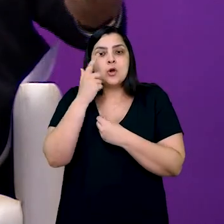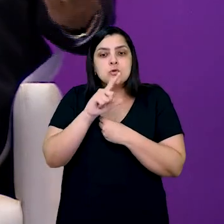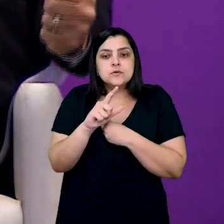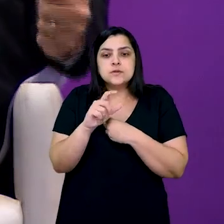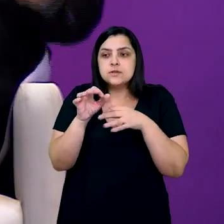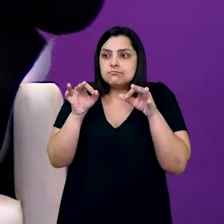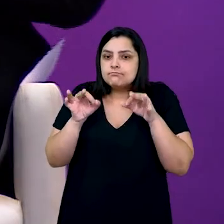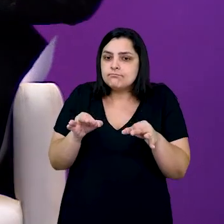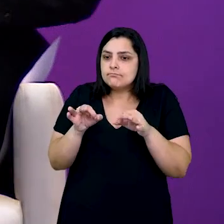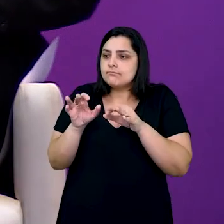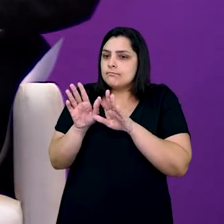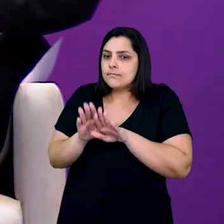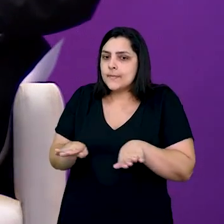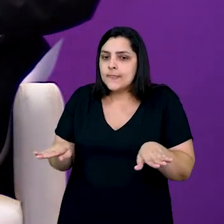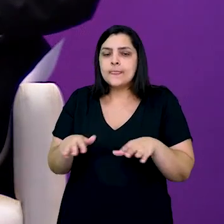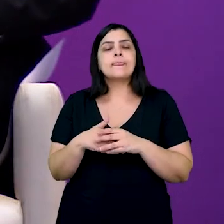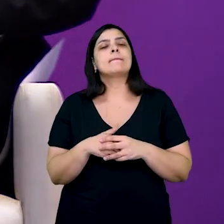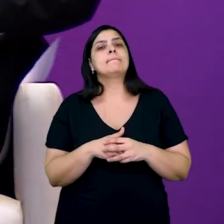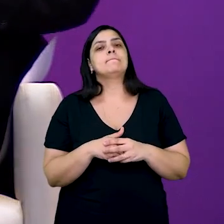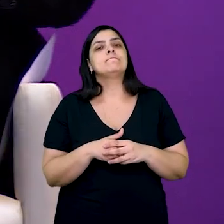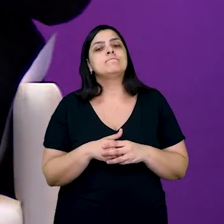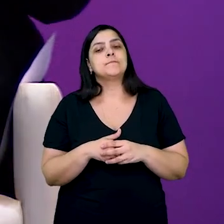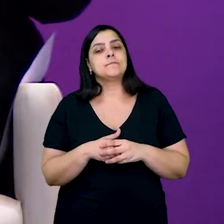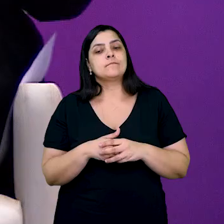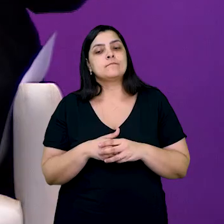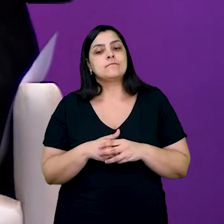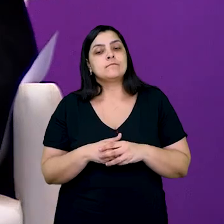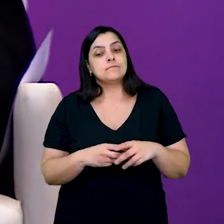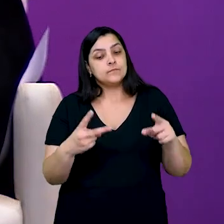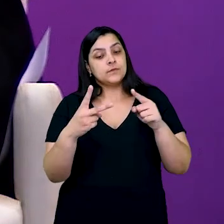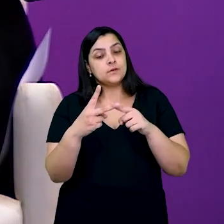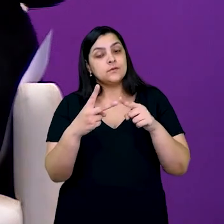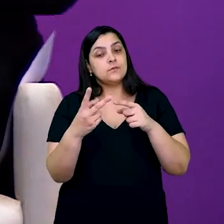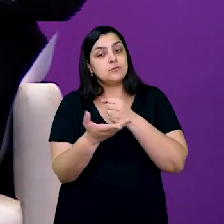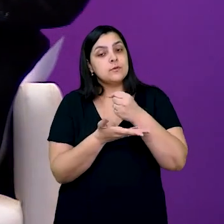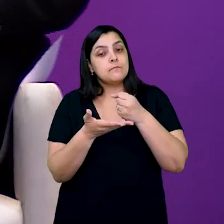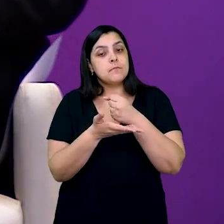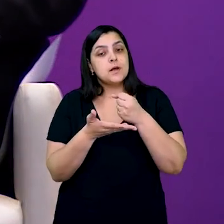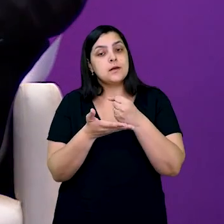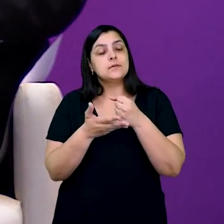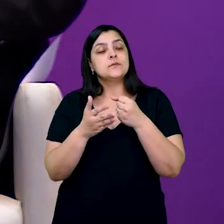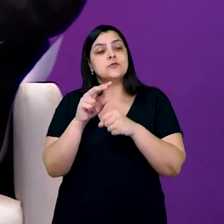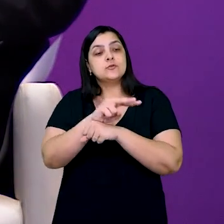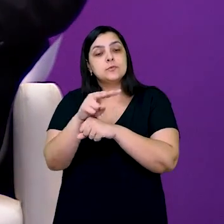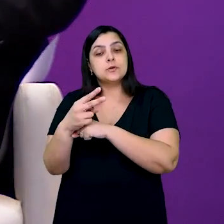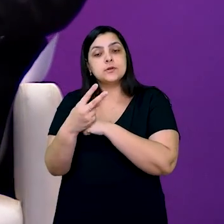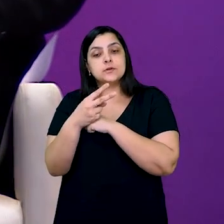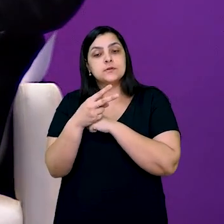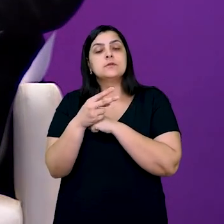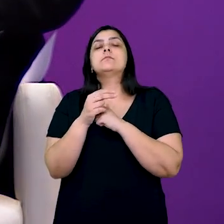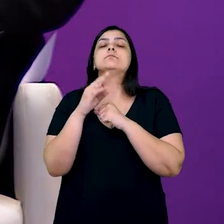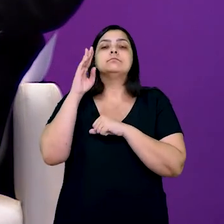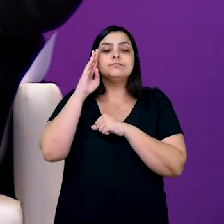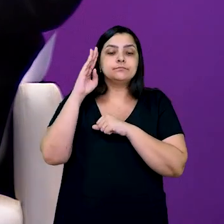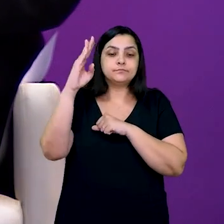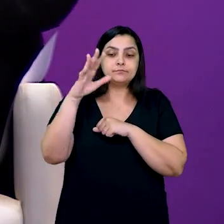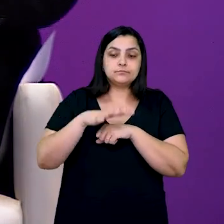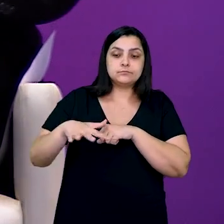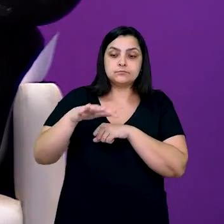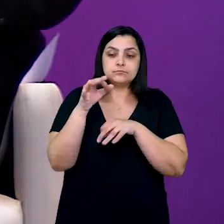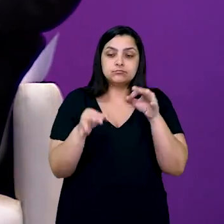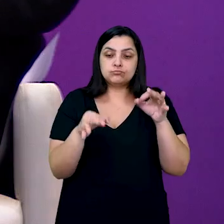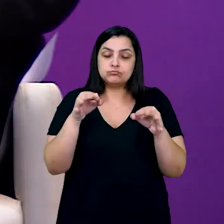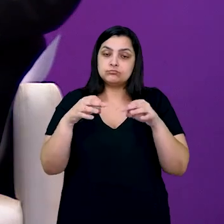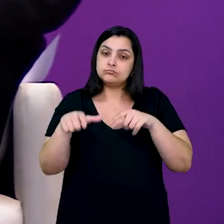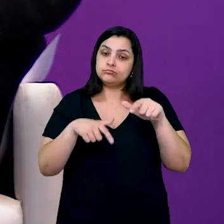se alcançar uma proteção efetiva para as crianças traz o segundo eixo de proteção integral e